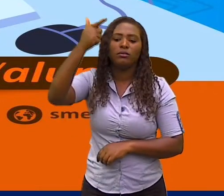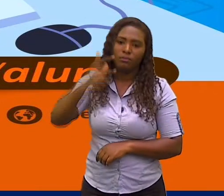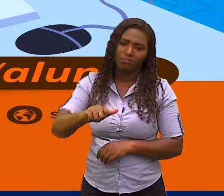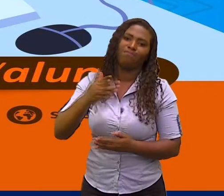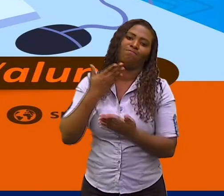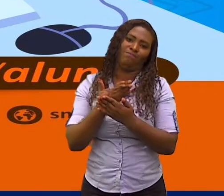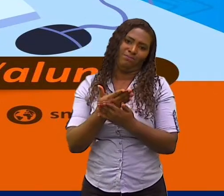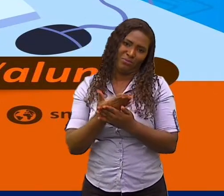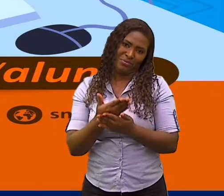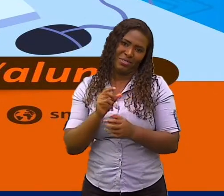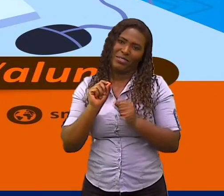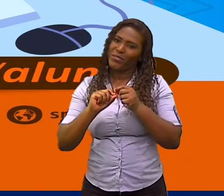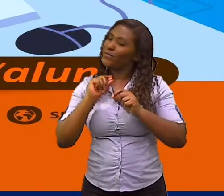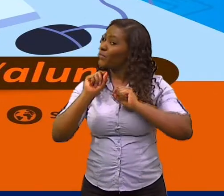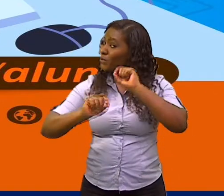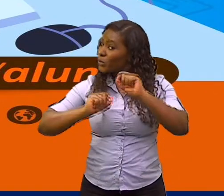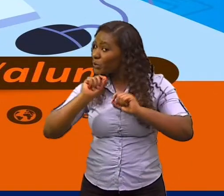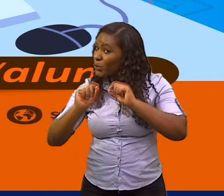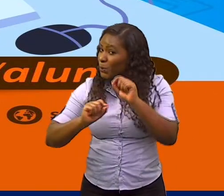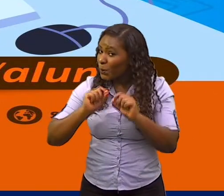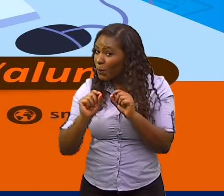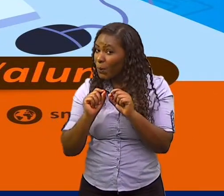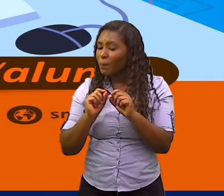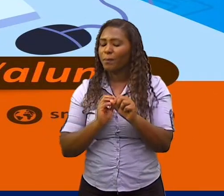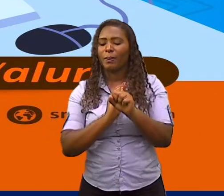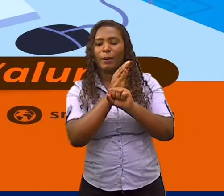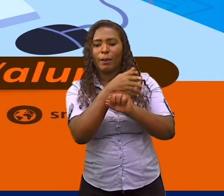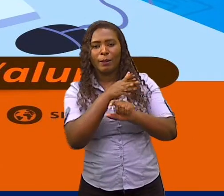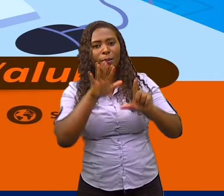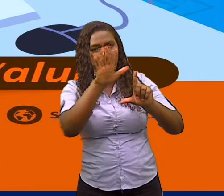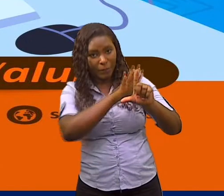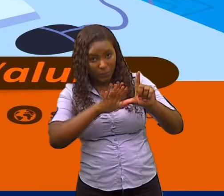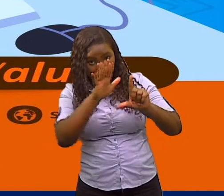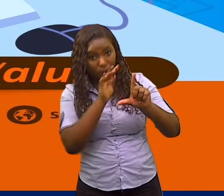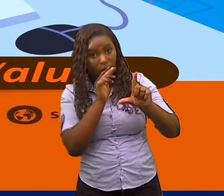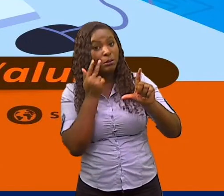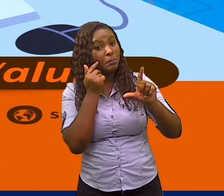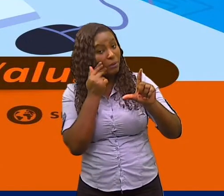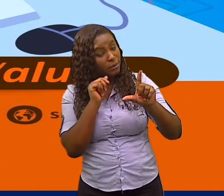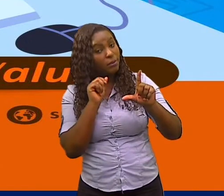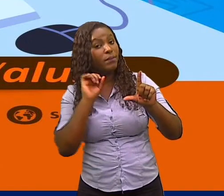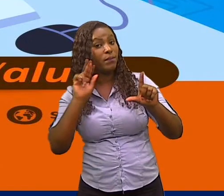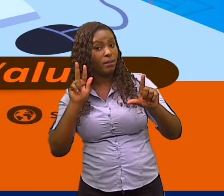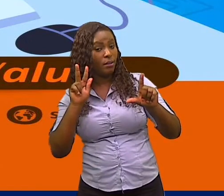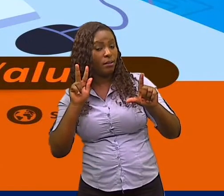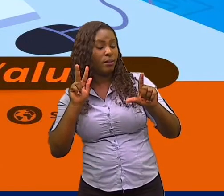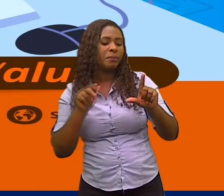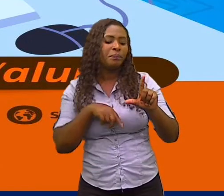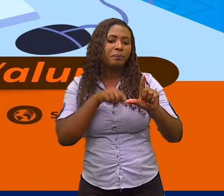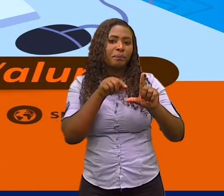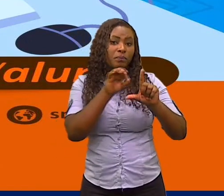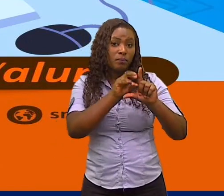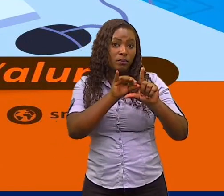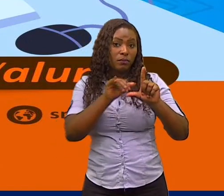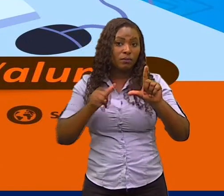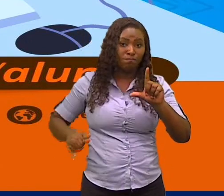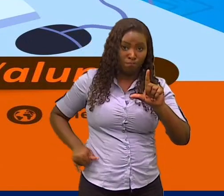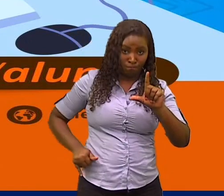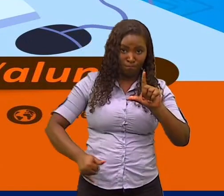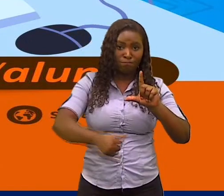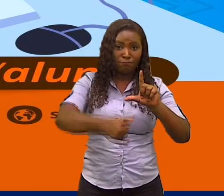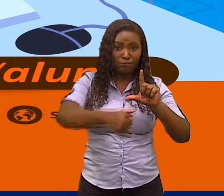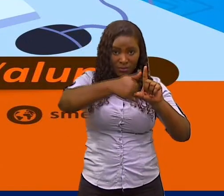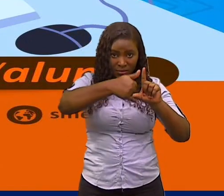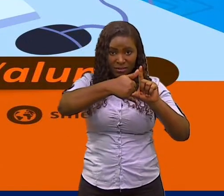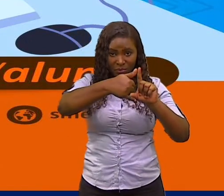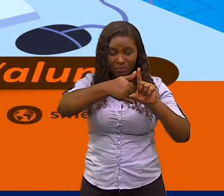aula, basta você acessar as atividades da plataforma SMED GV. Aponte a câmera do seu celular para a imagem que aparece aqui no